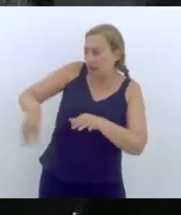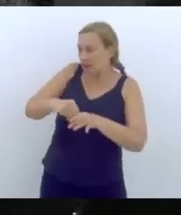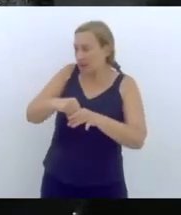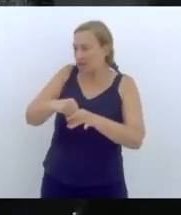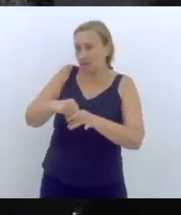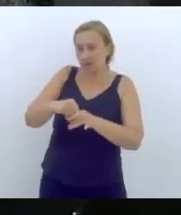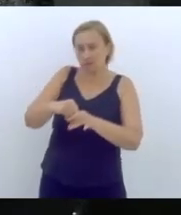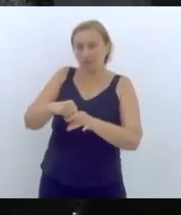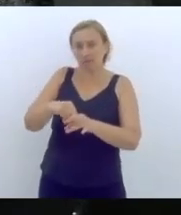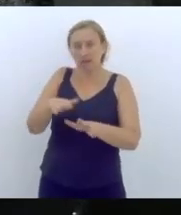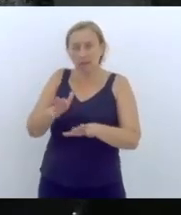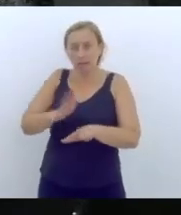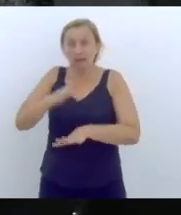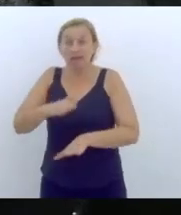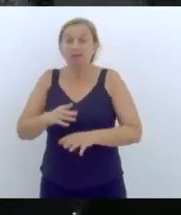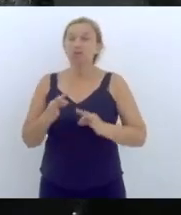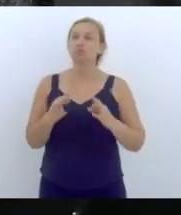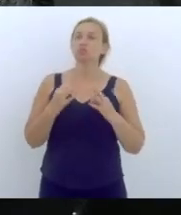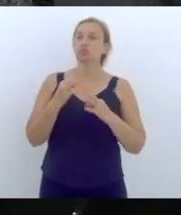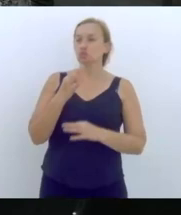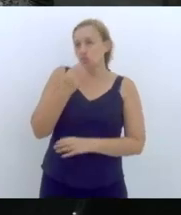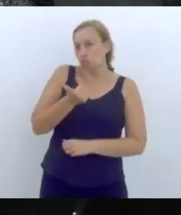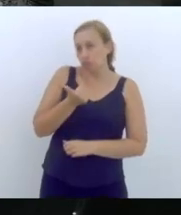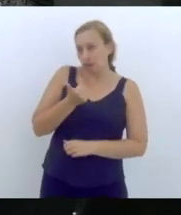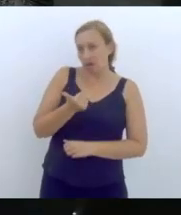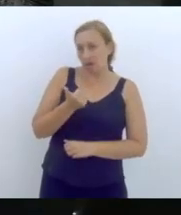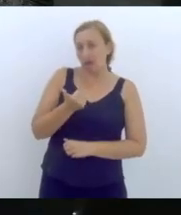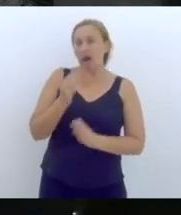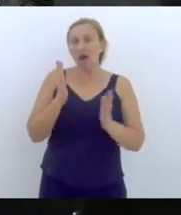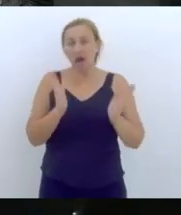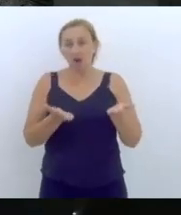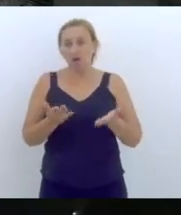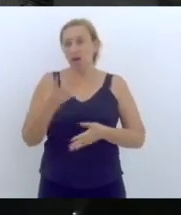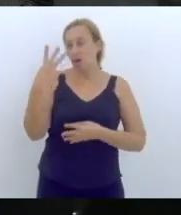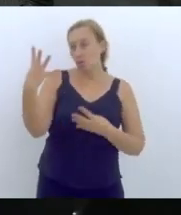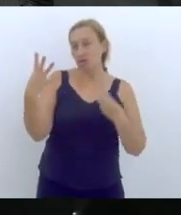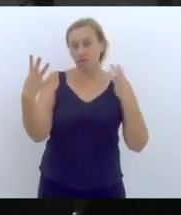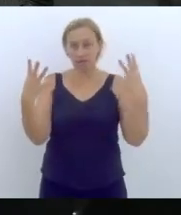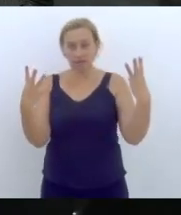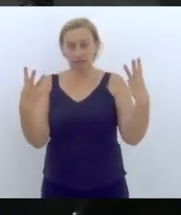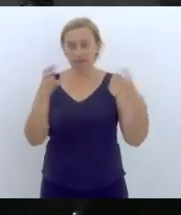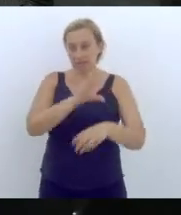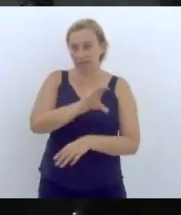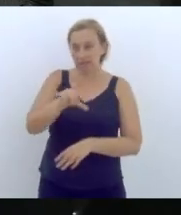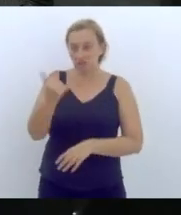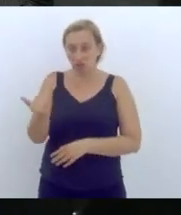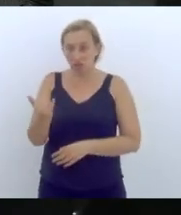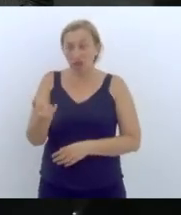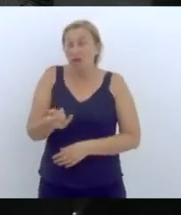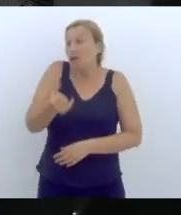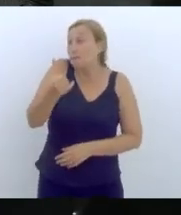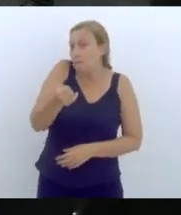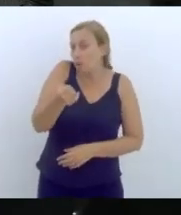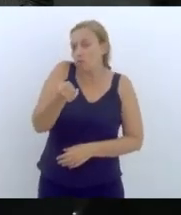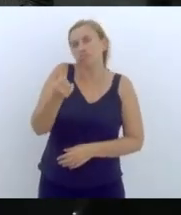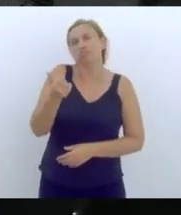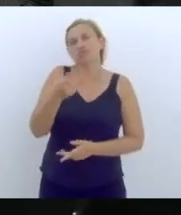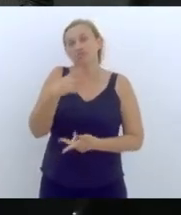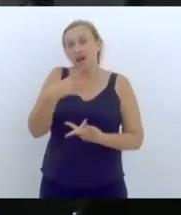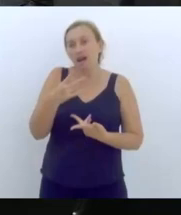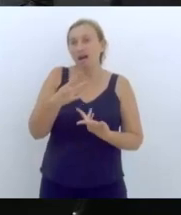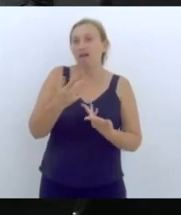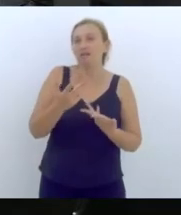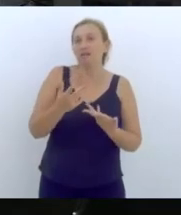atualizar. Mas tudo bem, agora já foi 4-3 na CCJ. Agora tem pouco que se possa fazer